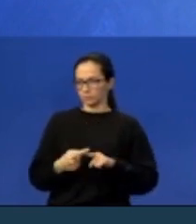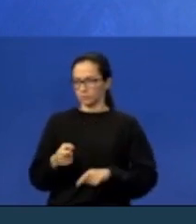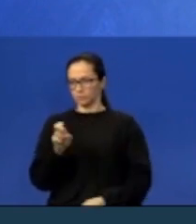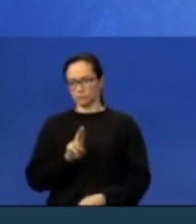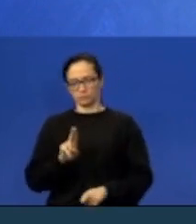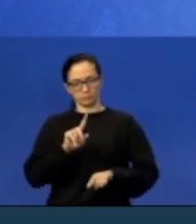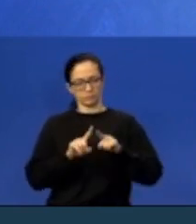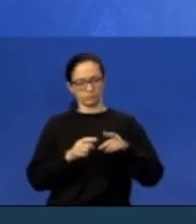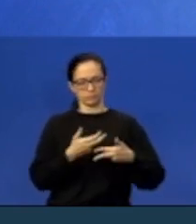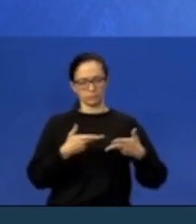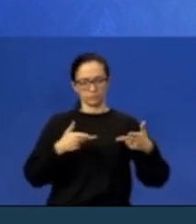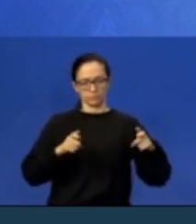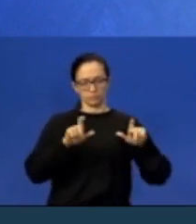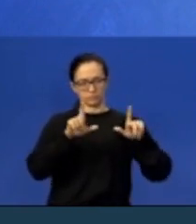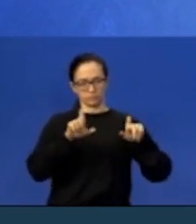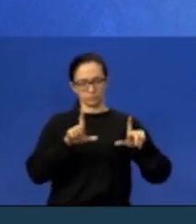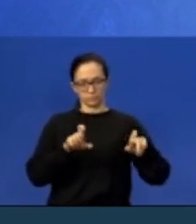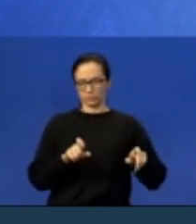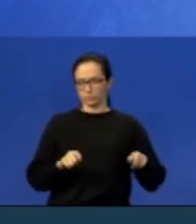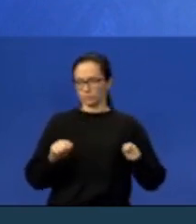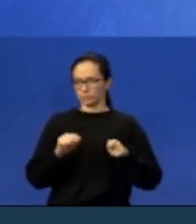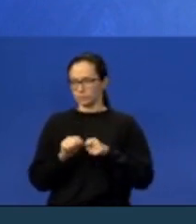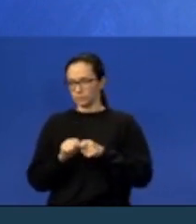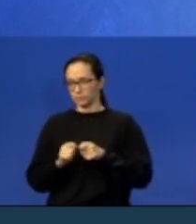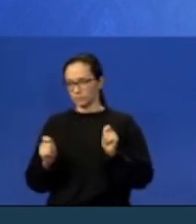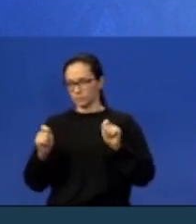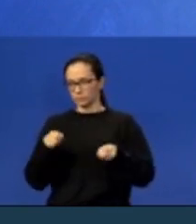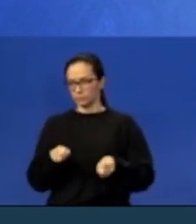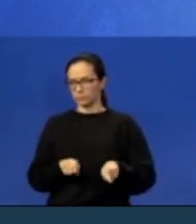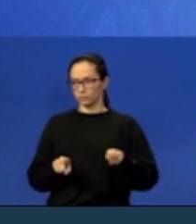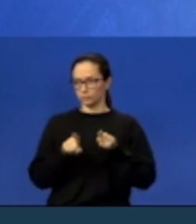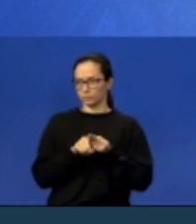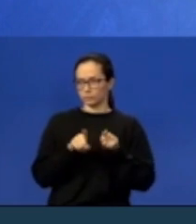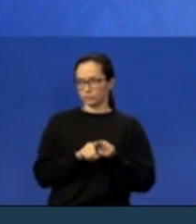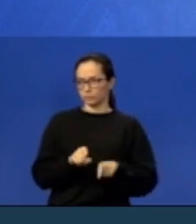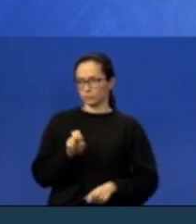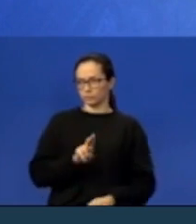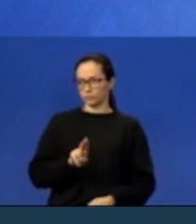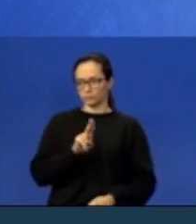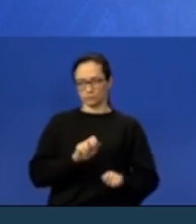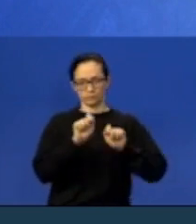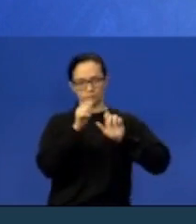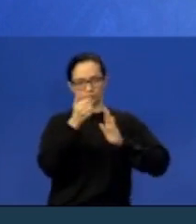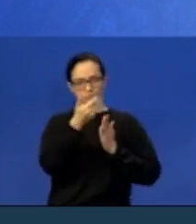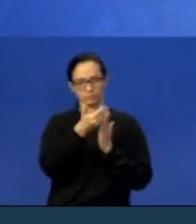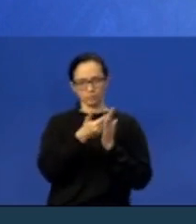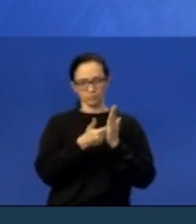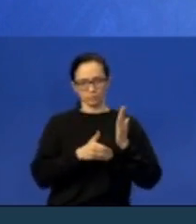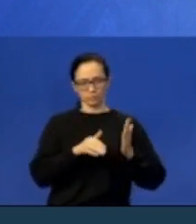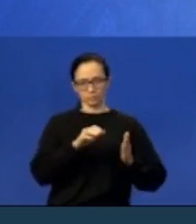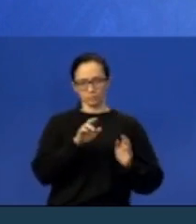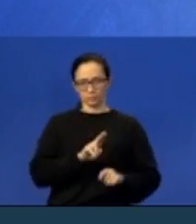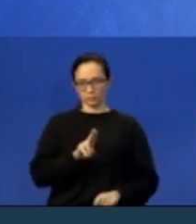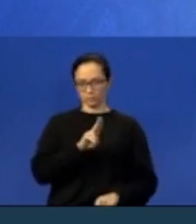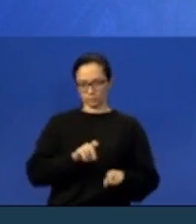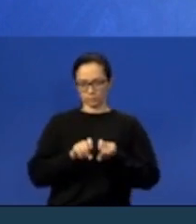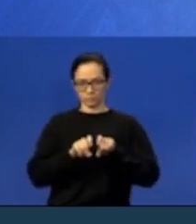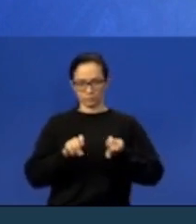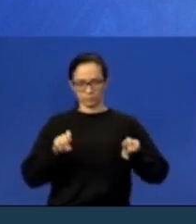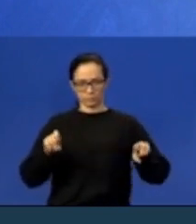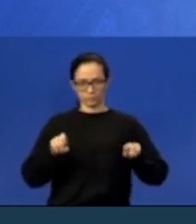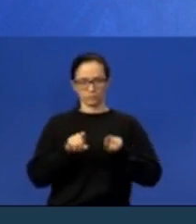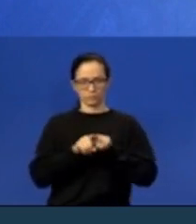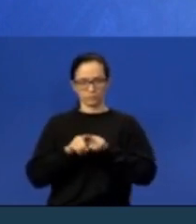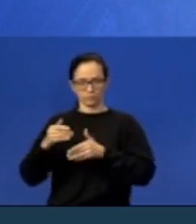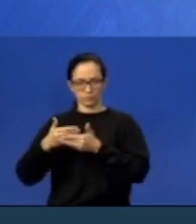de um equipamento de raio-x. Além do equipamento de raio-x, é utilizado uma tela, o ecrã, o chassi e um